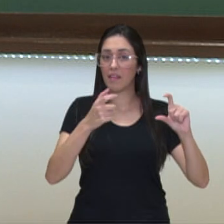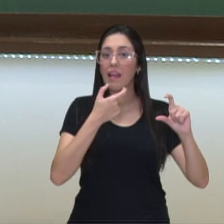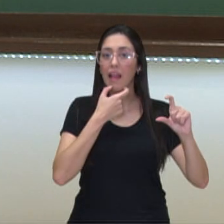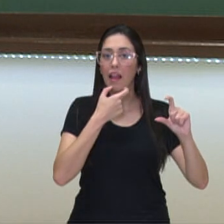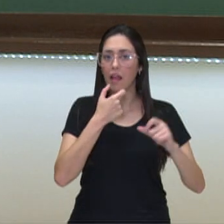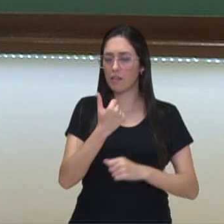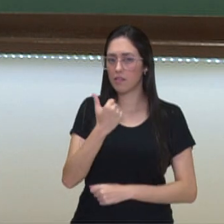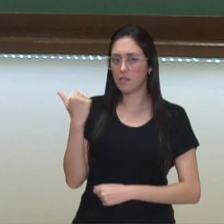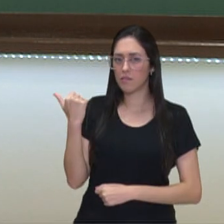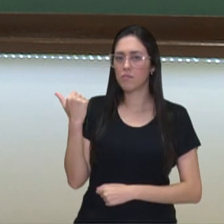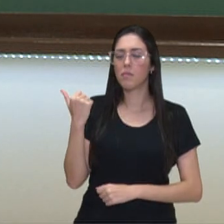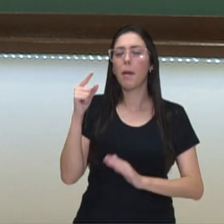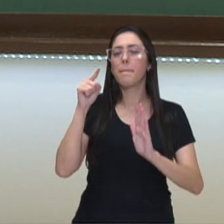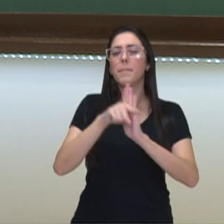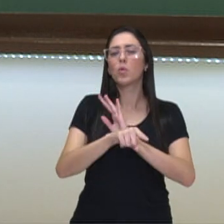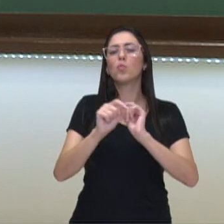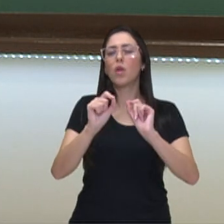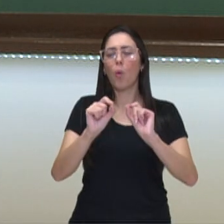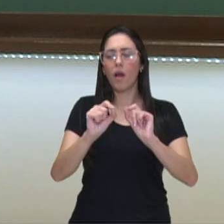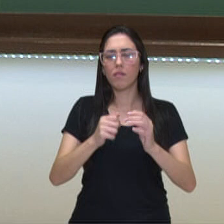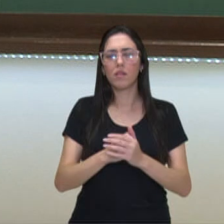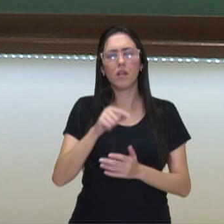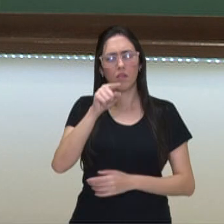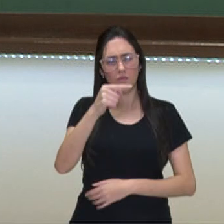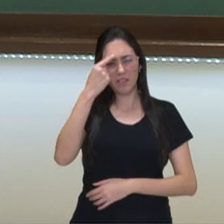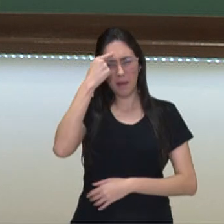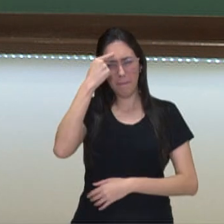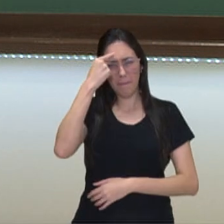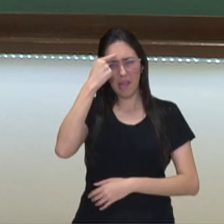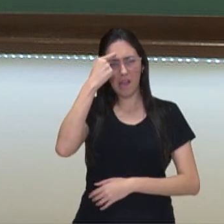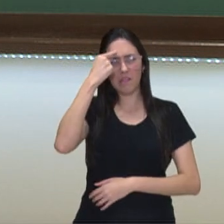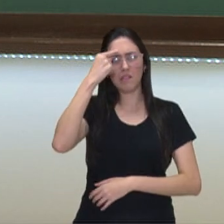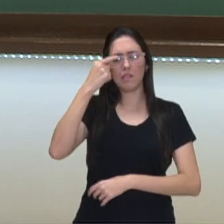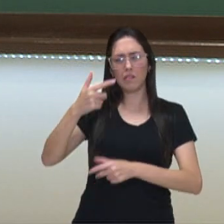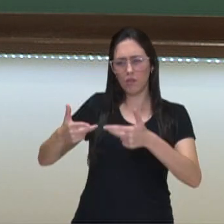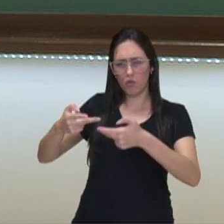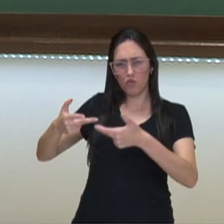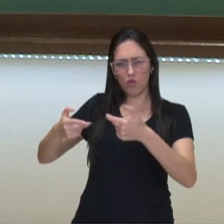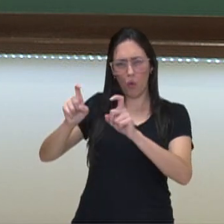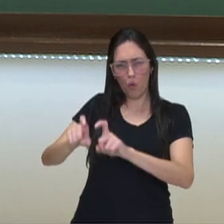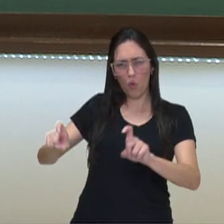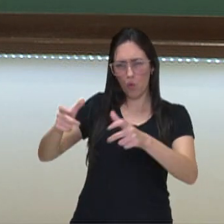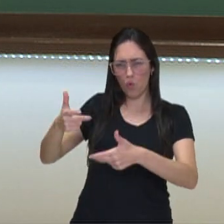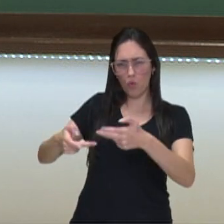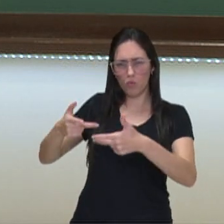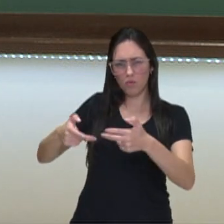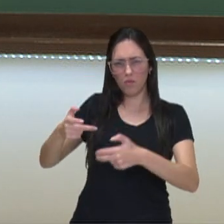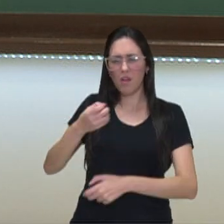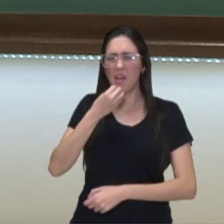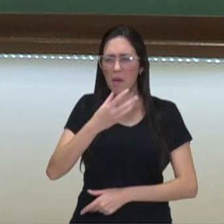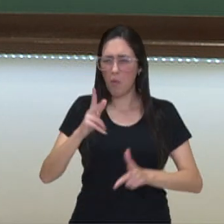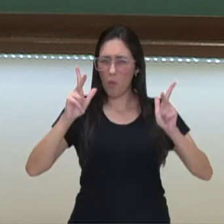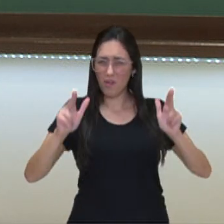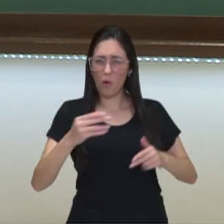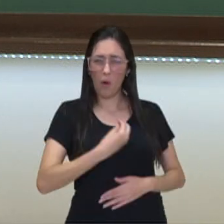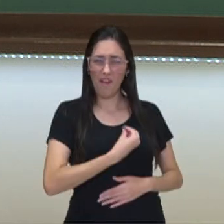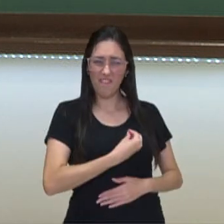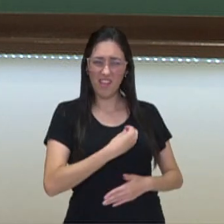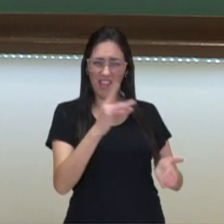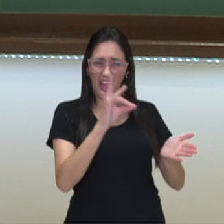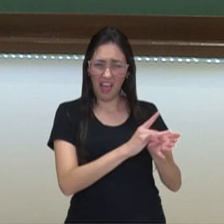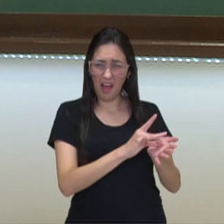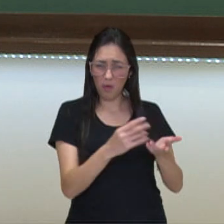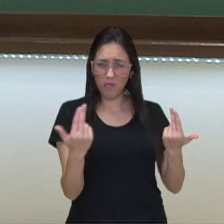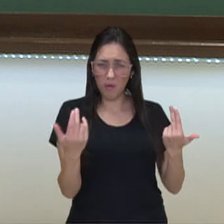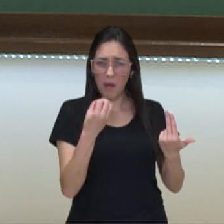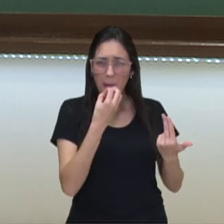estava perguntando, você pensa que um jogo de computador é tão bom quanto a vida real? E ó, a